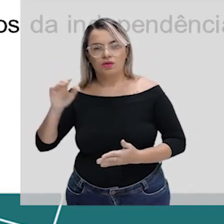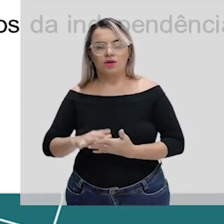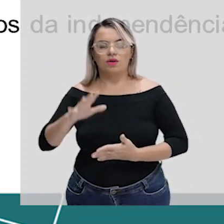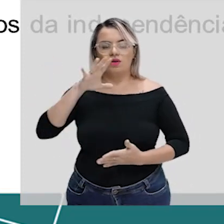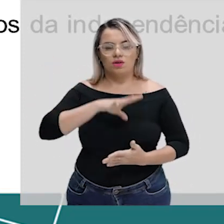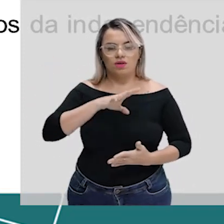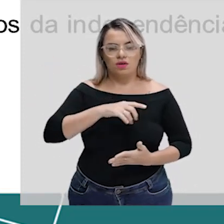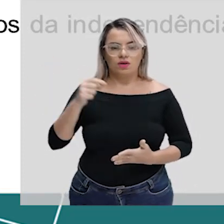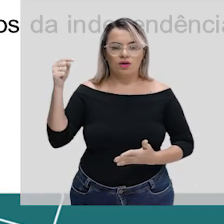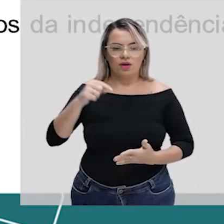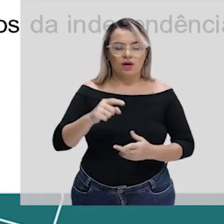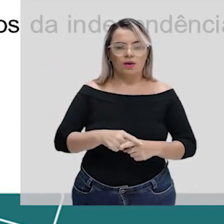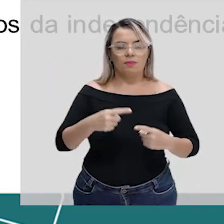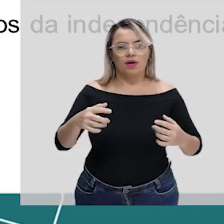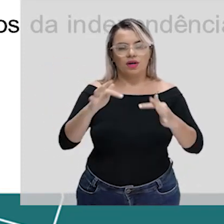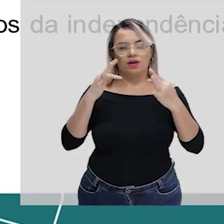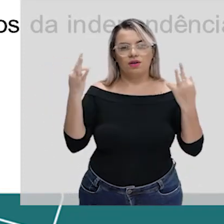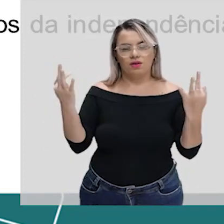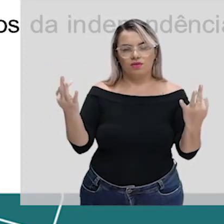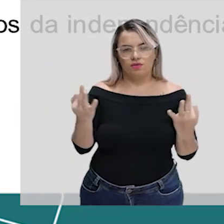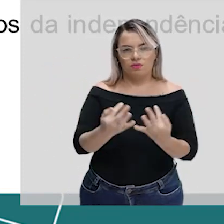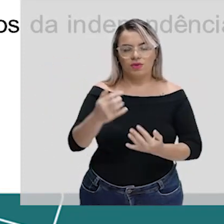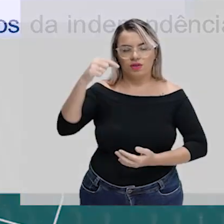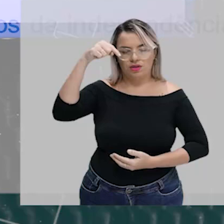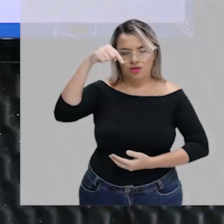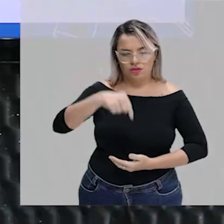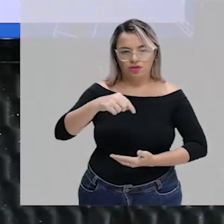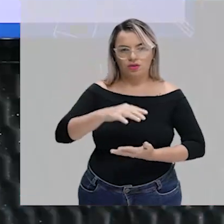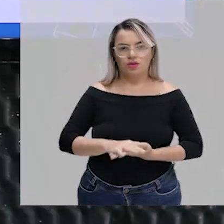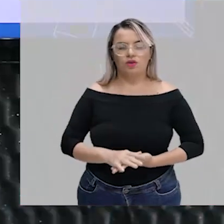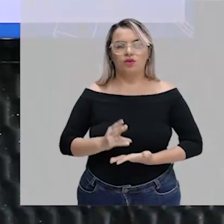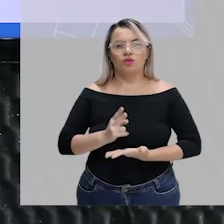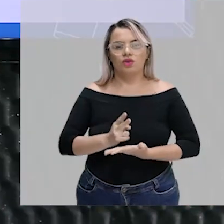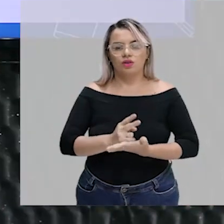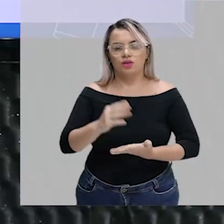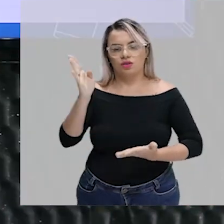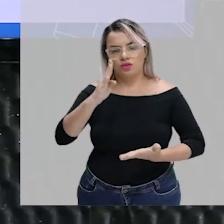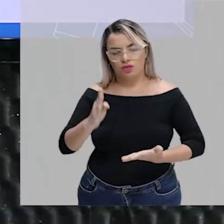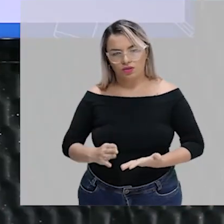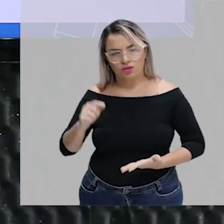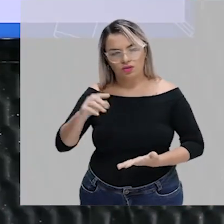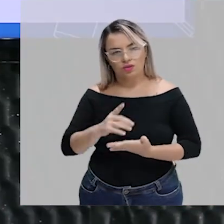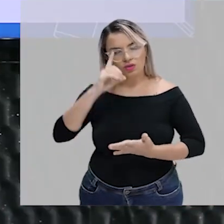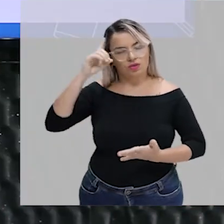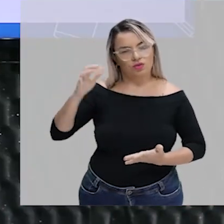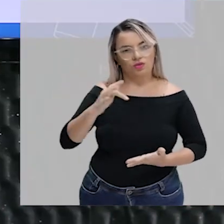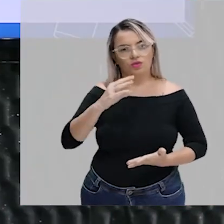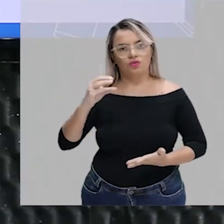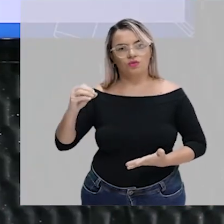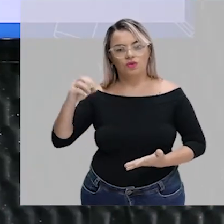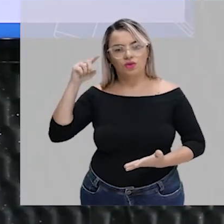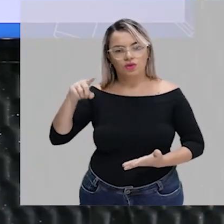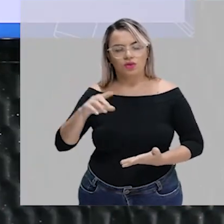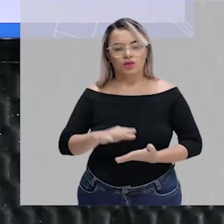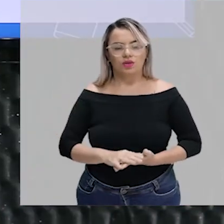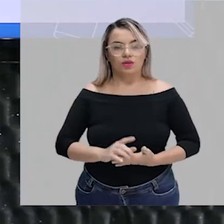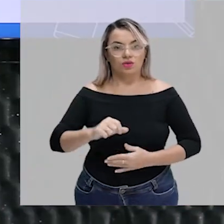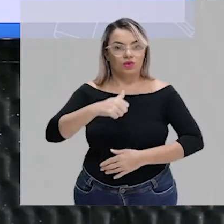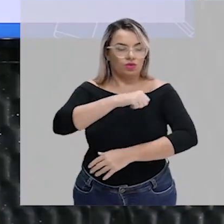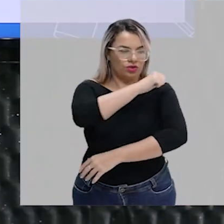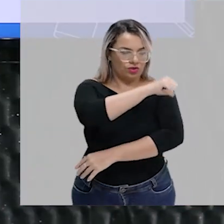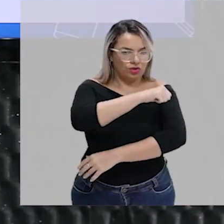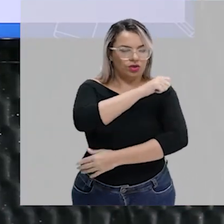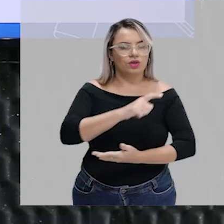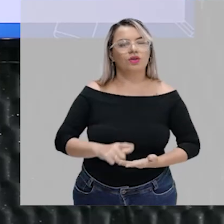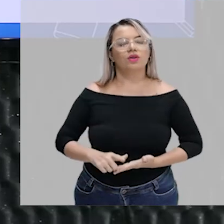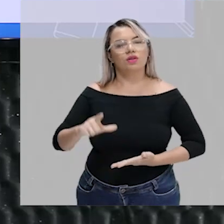bem de todos e felicidade geral da nação, diga ao povo que eu fico no Brasil, que eu fico, Dia do Fico. E logo depois, ainda